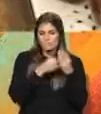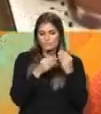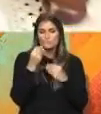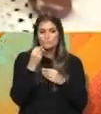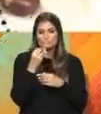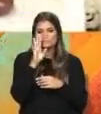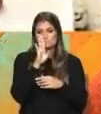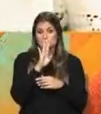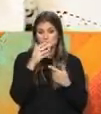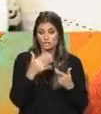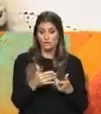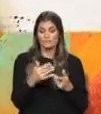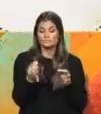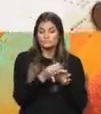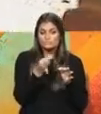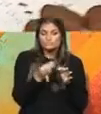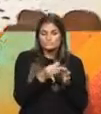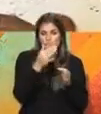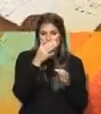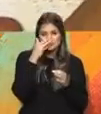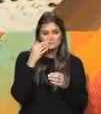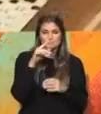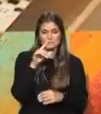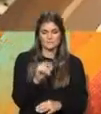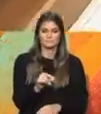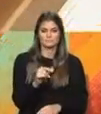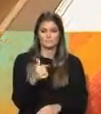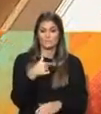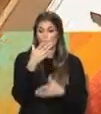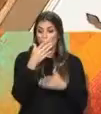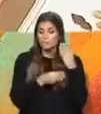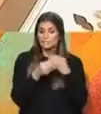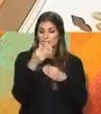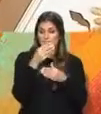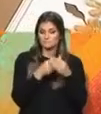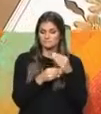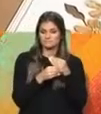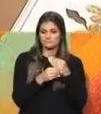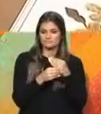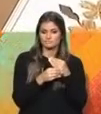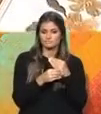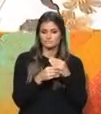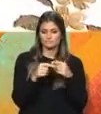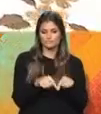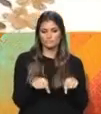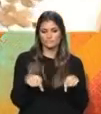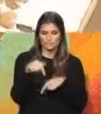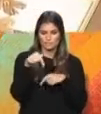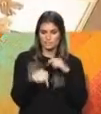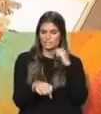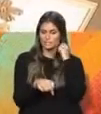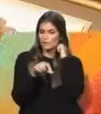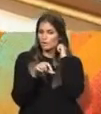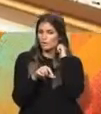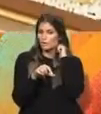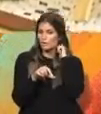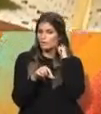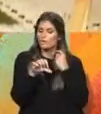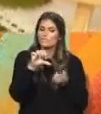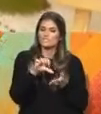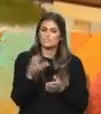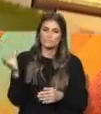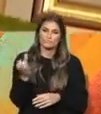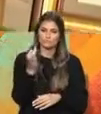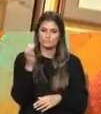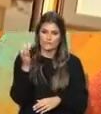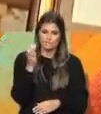E se ainda hoje em dia faz muitos bordados em casca de castanha? Eu aprendi precisamente no local onde nós estamos. Aqui no Centro Cultural de Marvão. Sim, senhor, aqui na